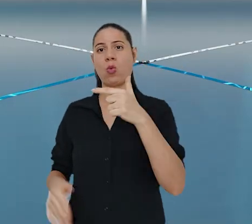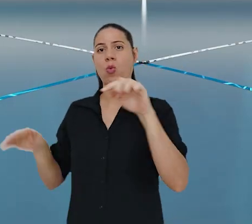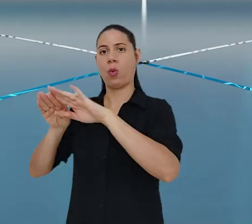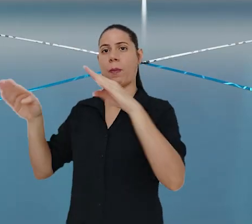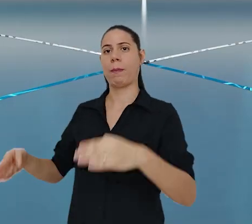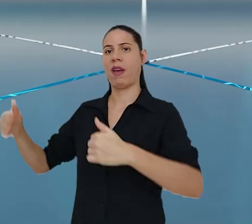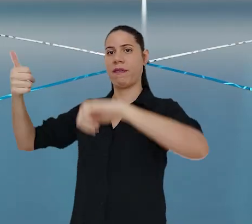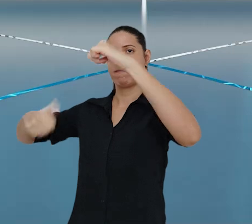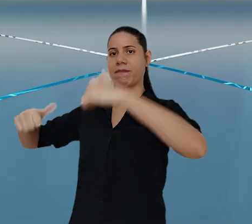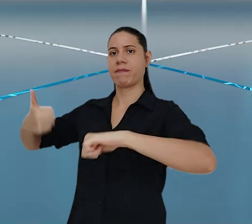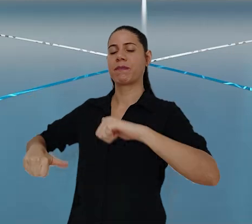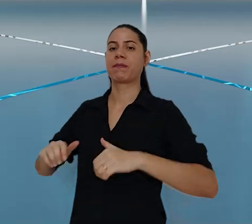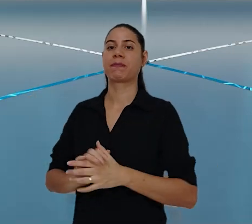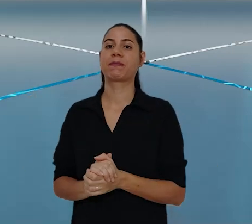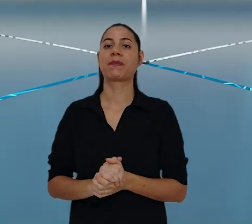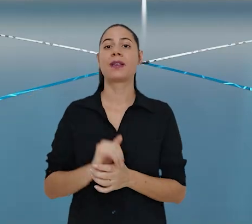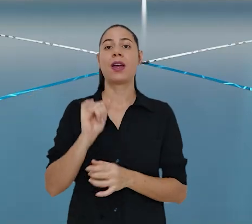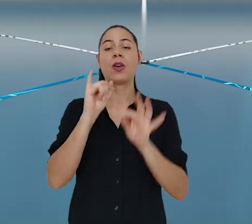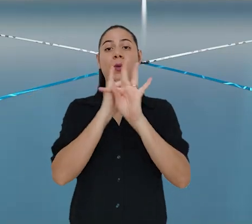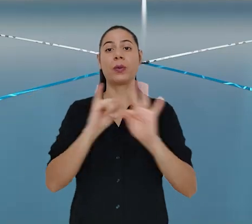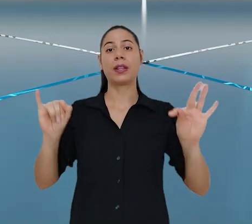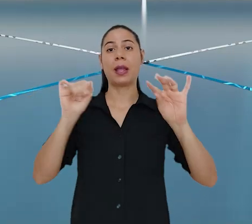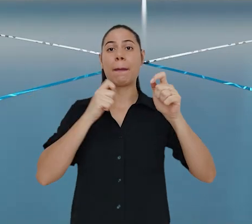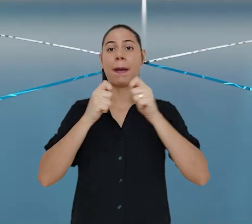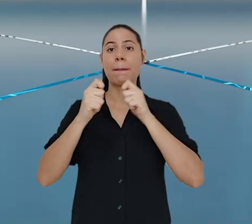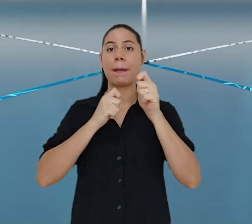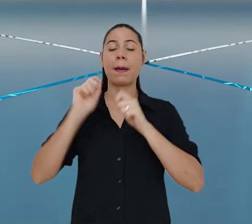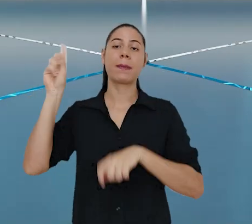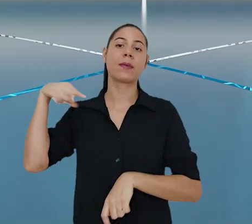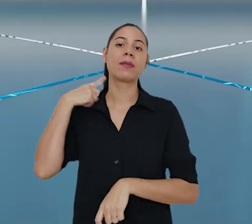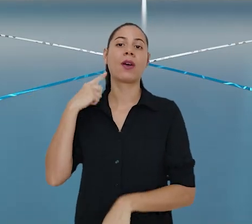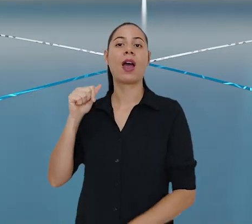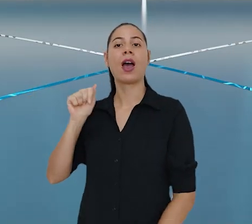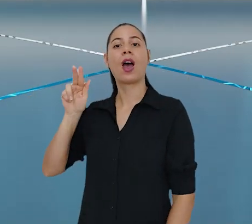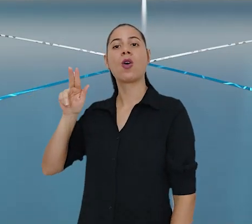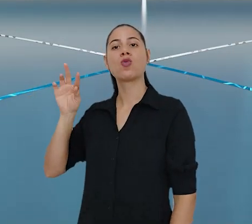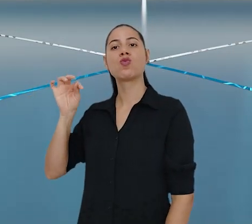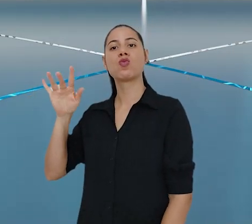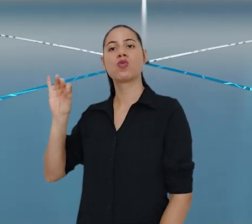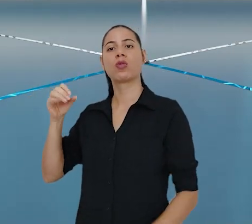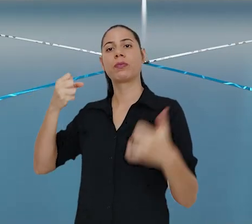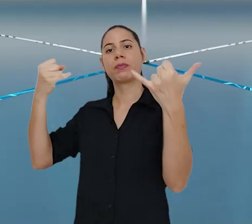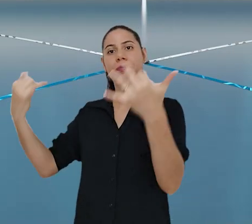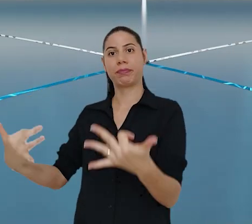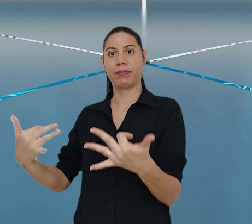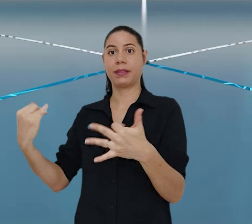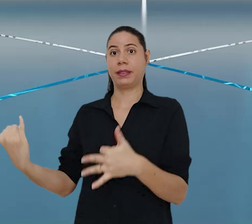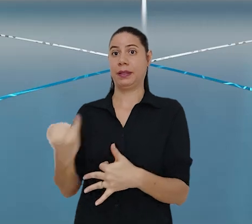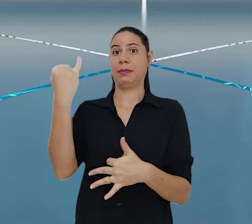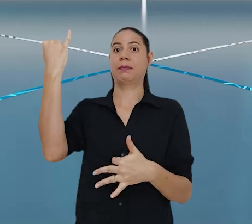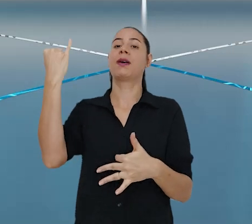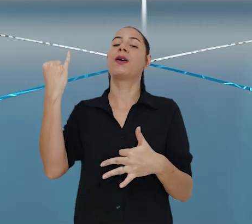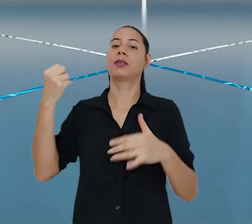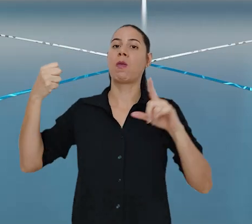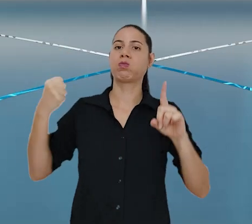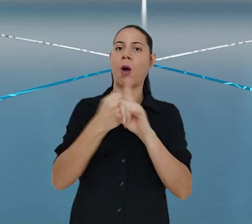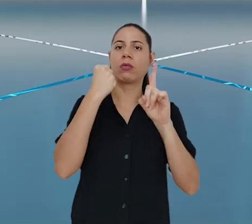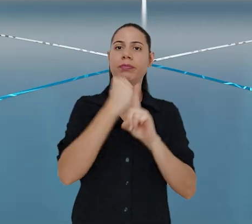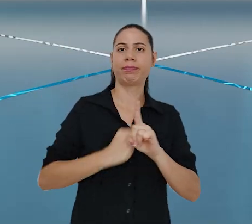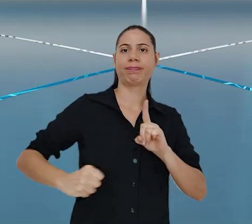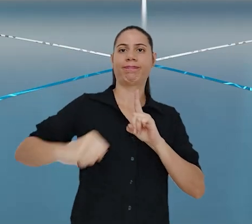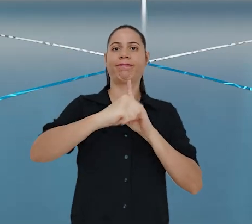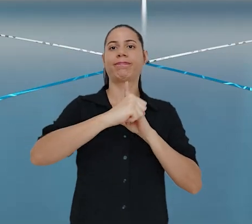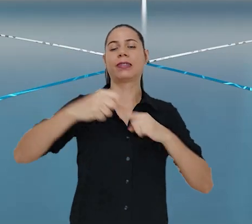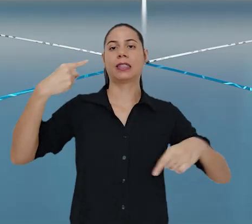banca examinadora. No item Entrevista, o advogado Augusto de Paula Barbosa fala sobre a relevância e o impacto